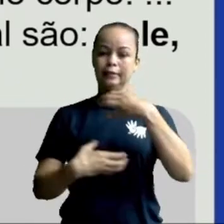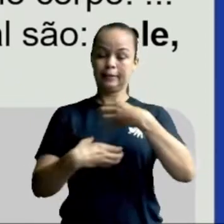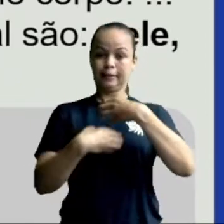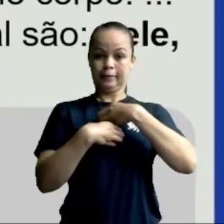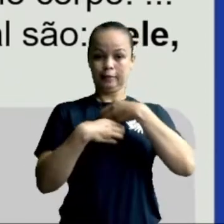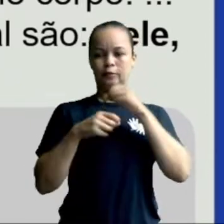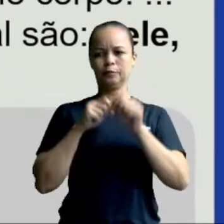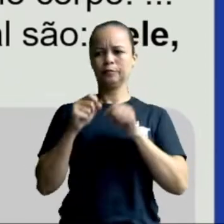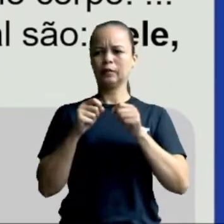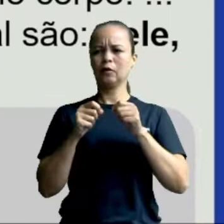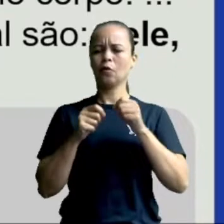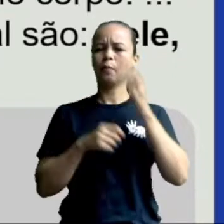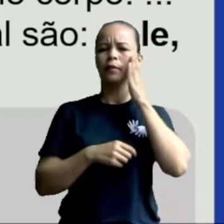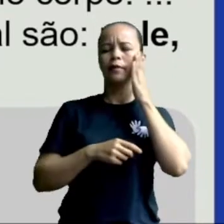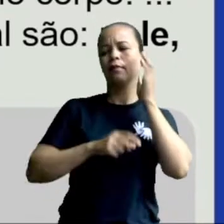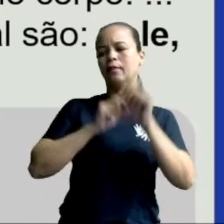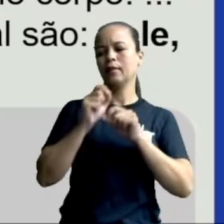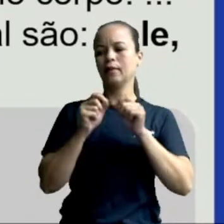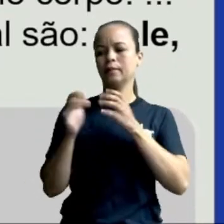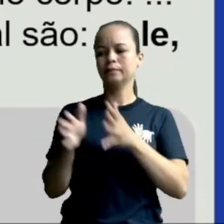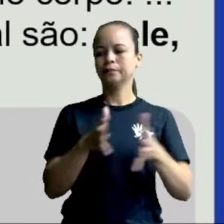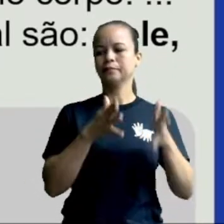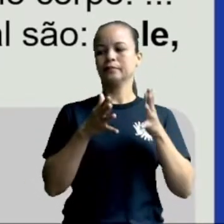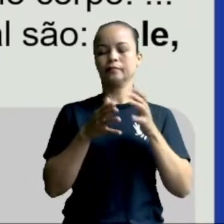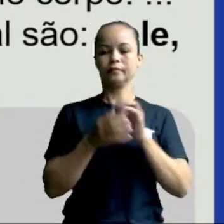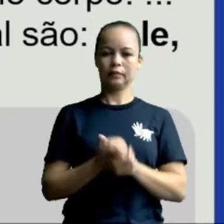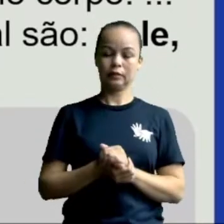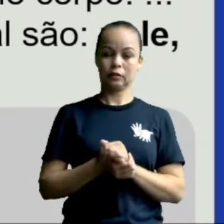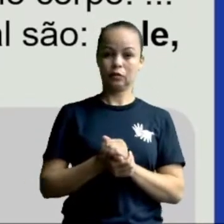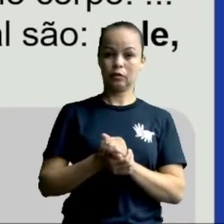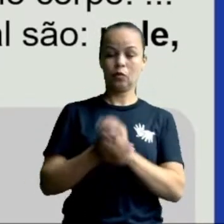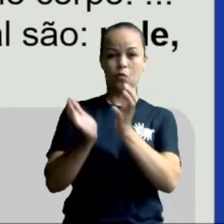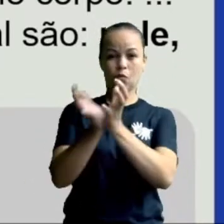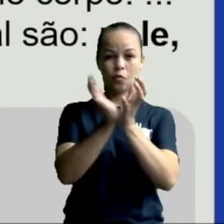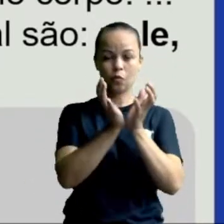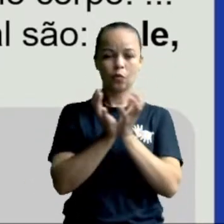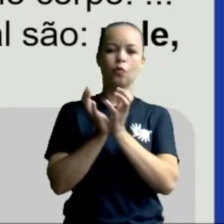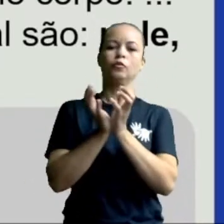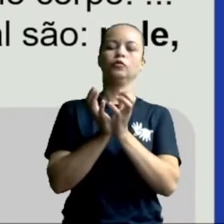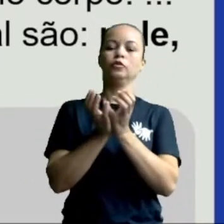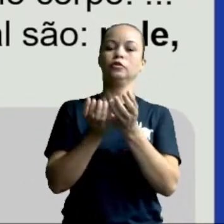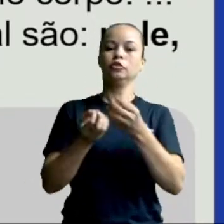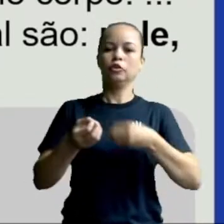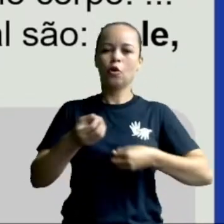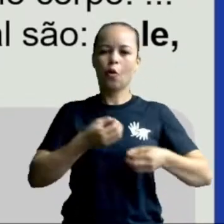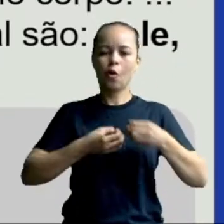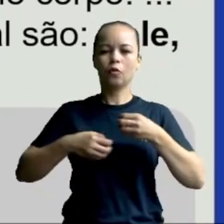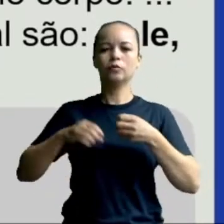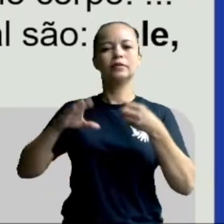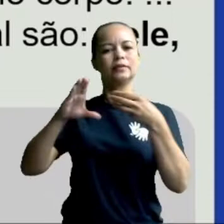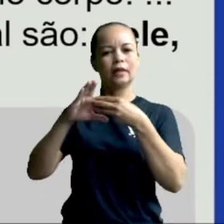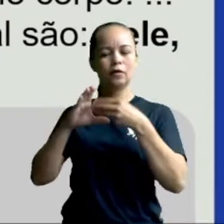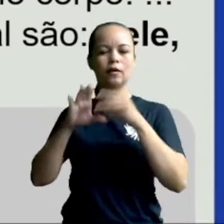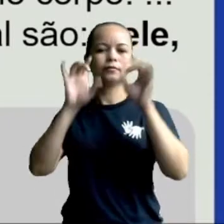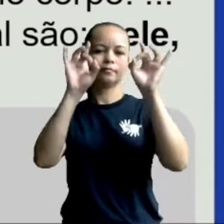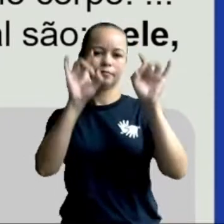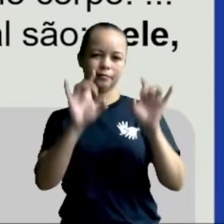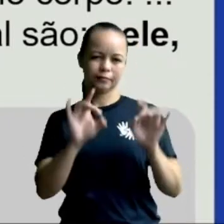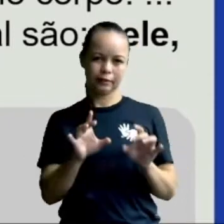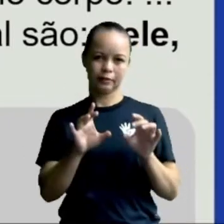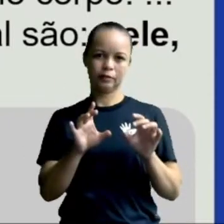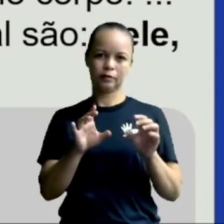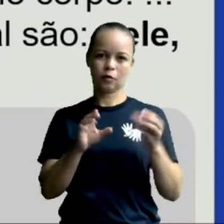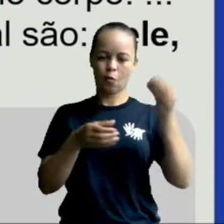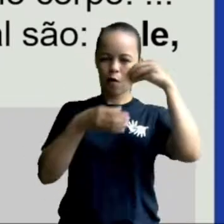edificar? Compreender que o sistema sensorial é um conjunto de órgãos dotado de células especializadas, guarda